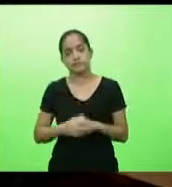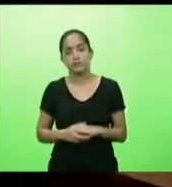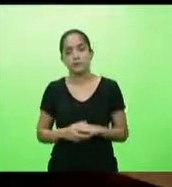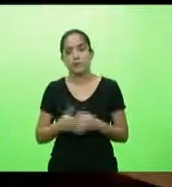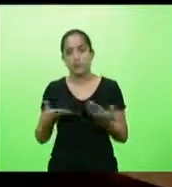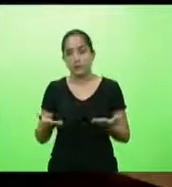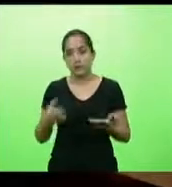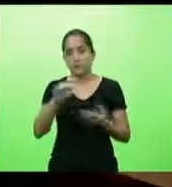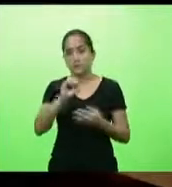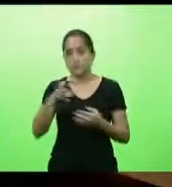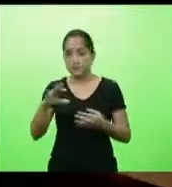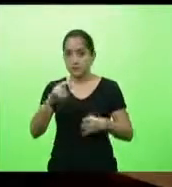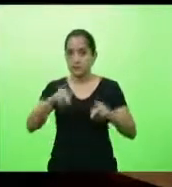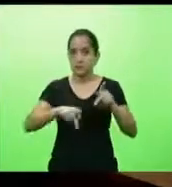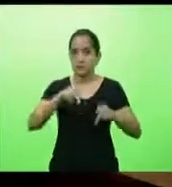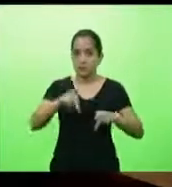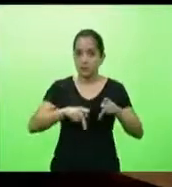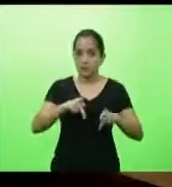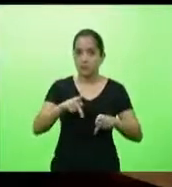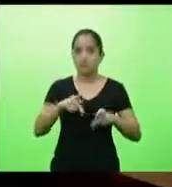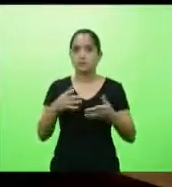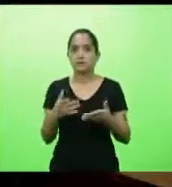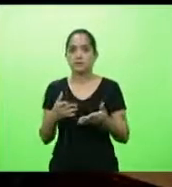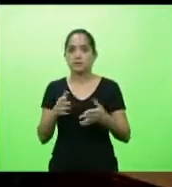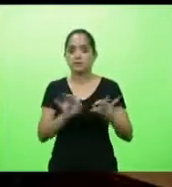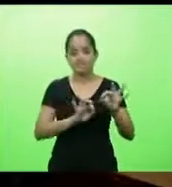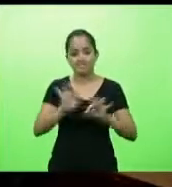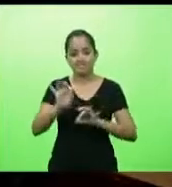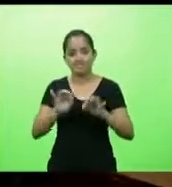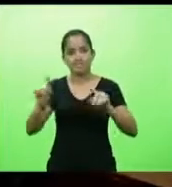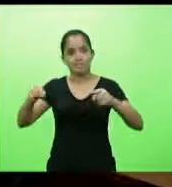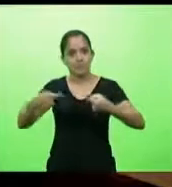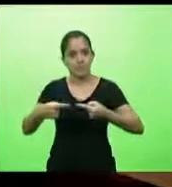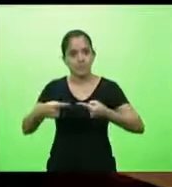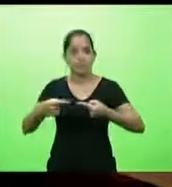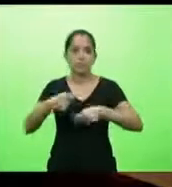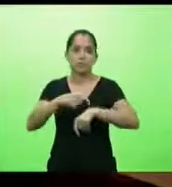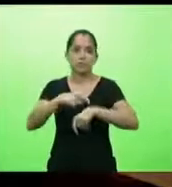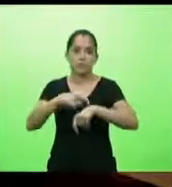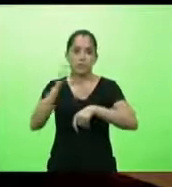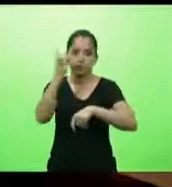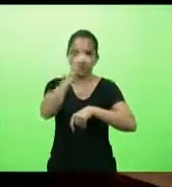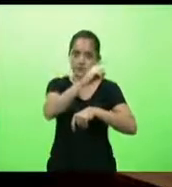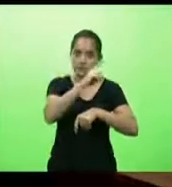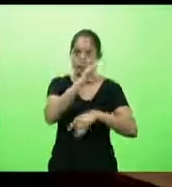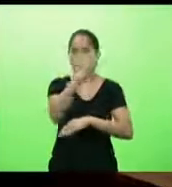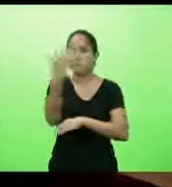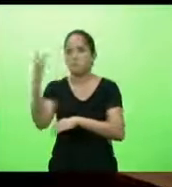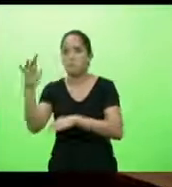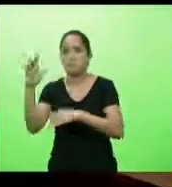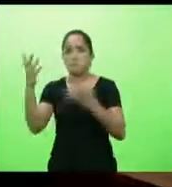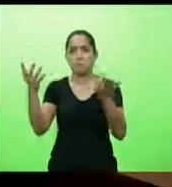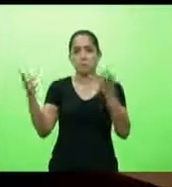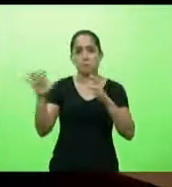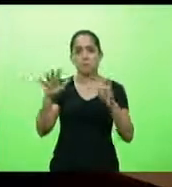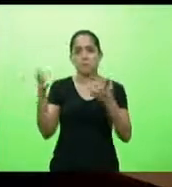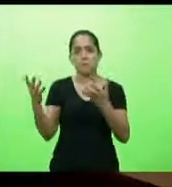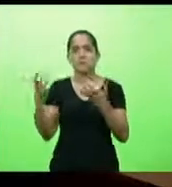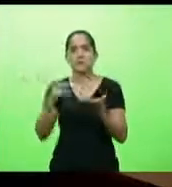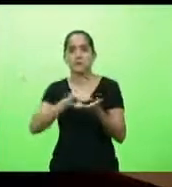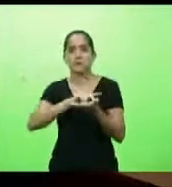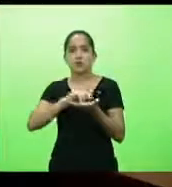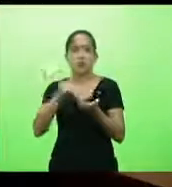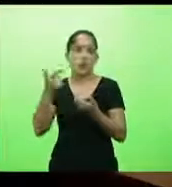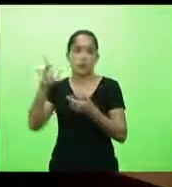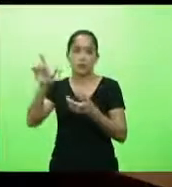Catarina e o catarinense é preparado no enfrentamento de crises, seja climáticas ou outras. E nós, com a nossa